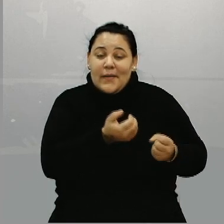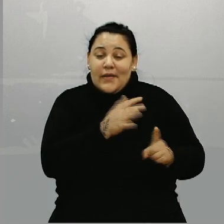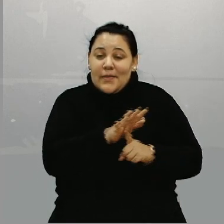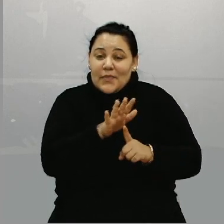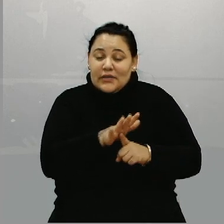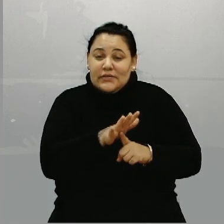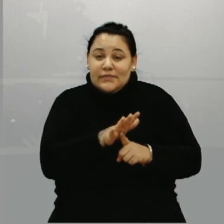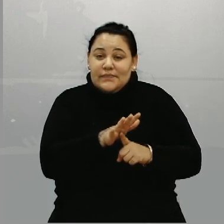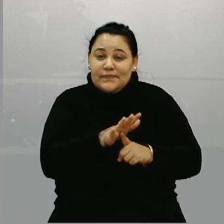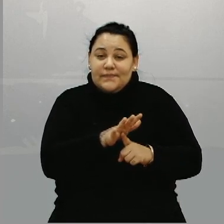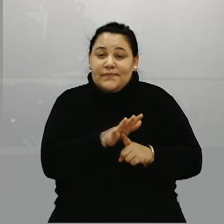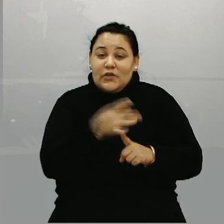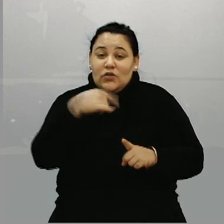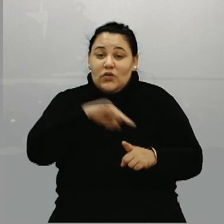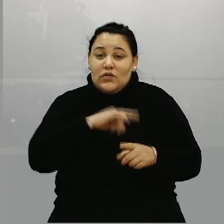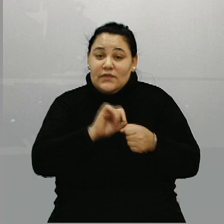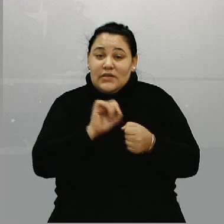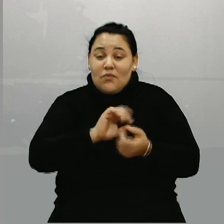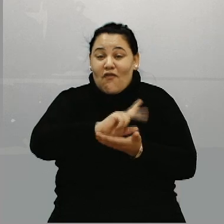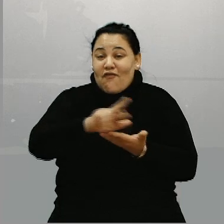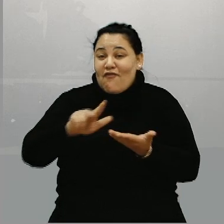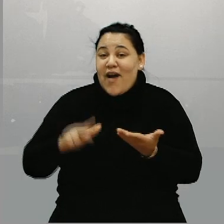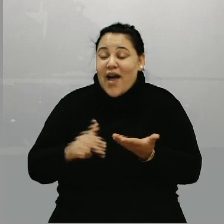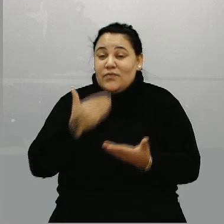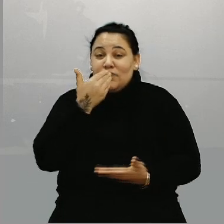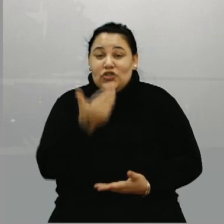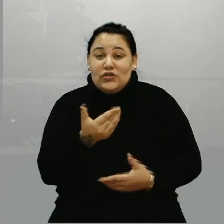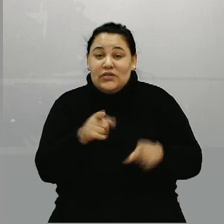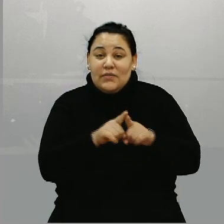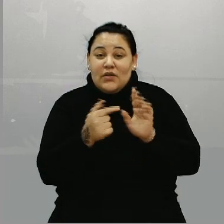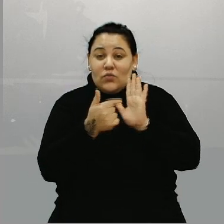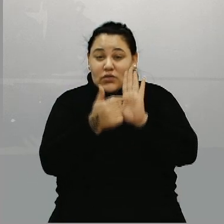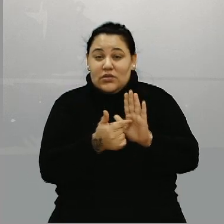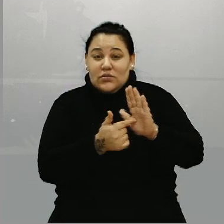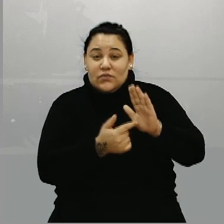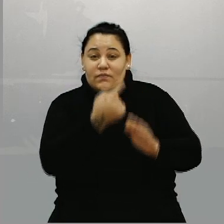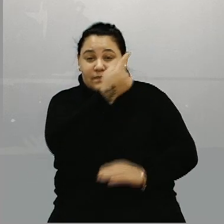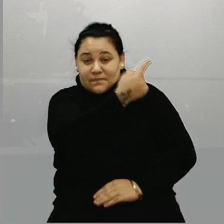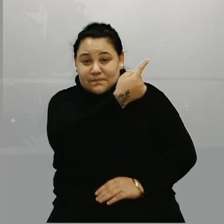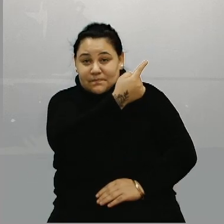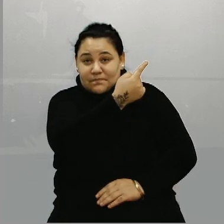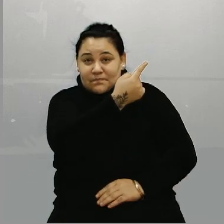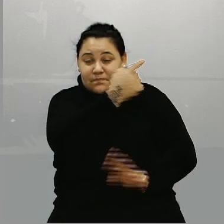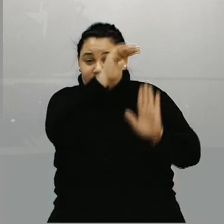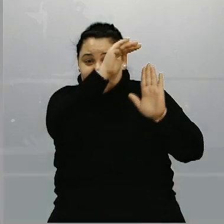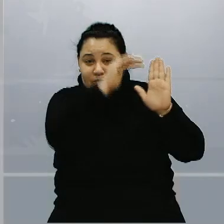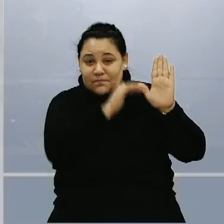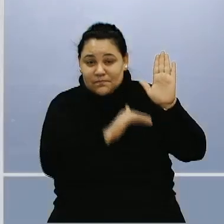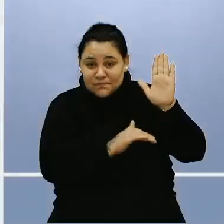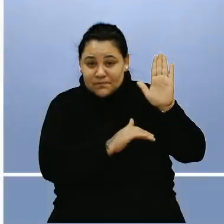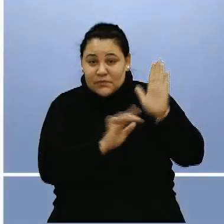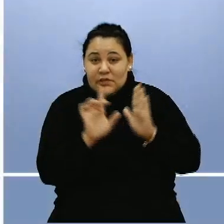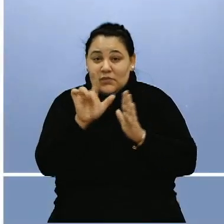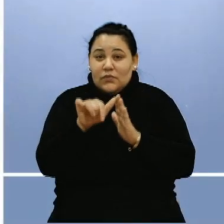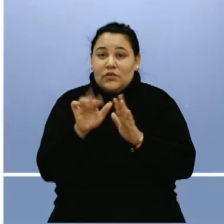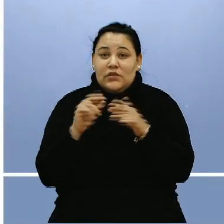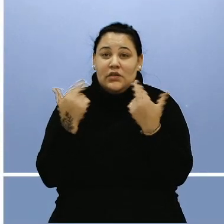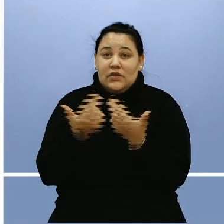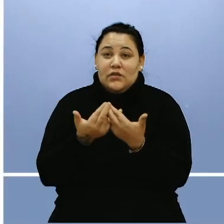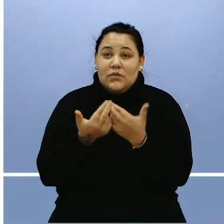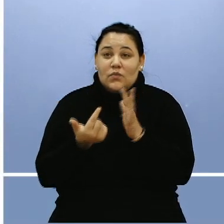pedidos. Nós fizemos uma série de pedidos que eu estou mostrando na tela aqui, e após aquela reunião, então, mostrar que